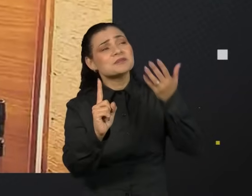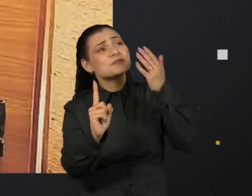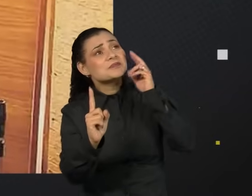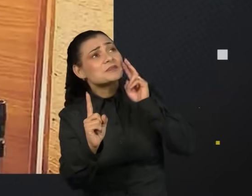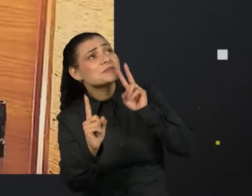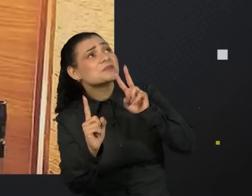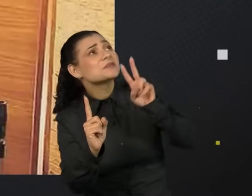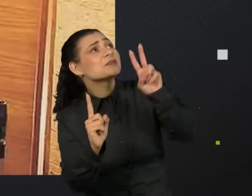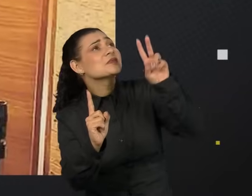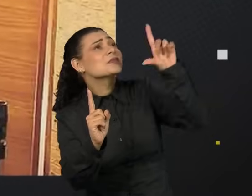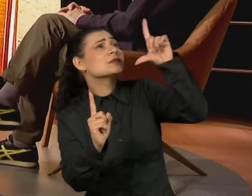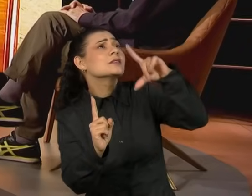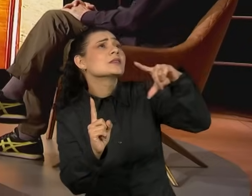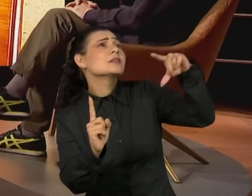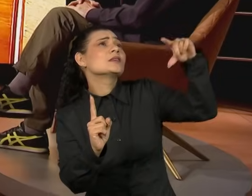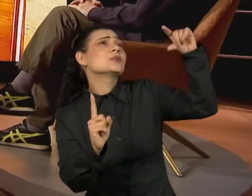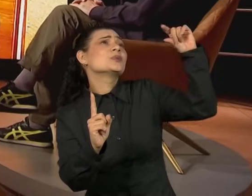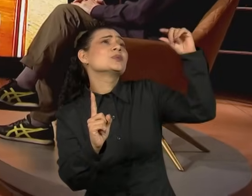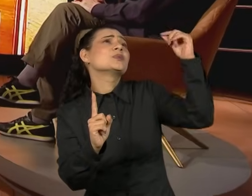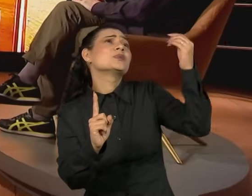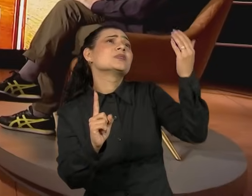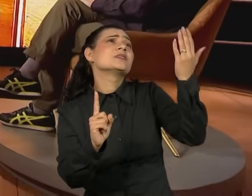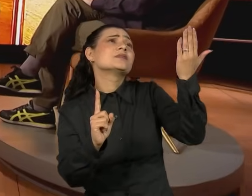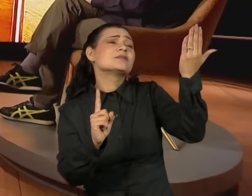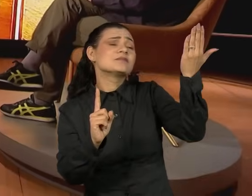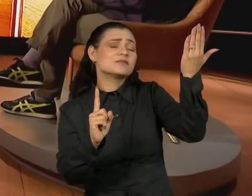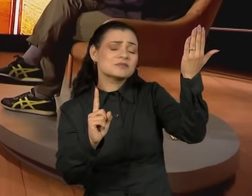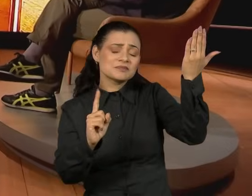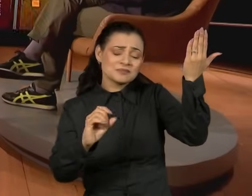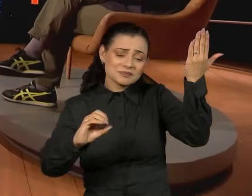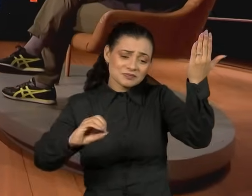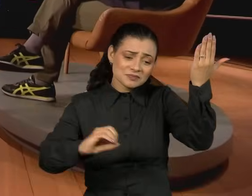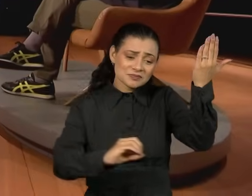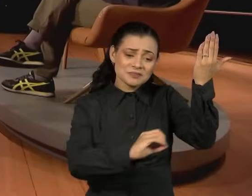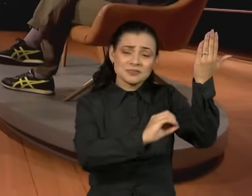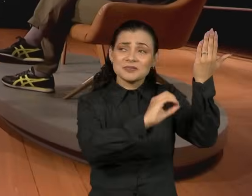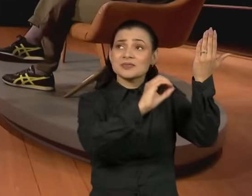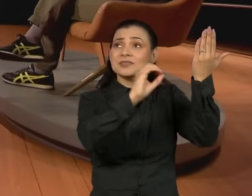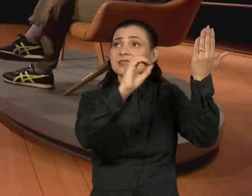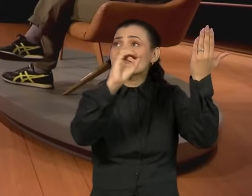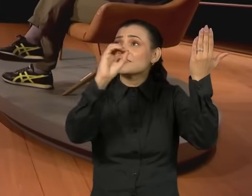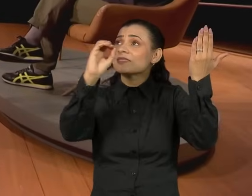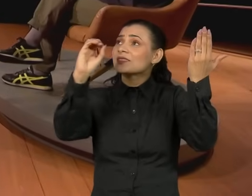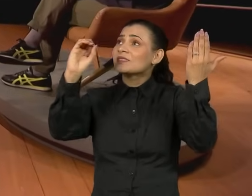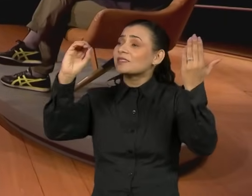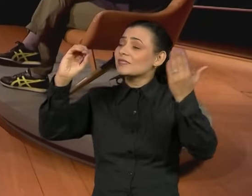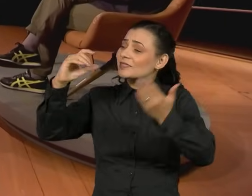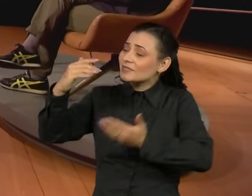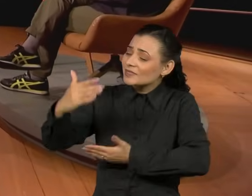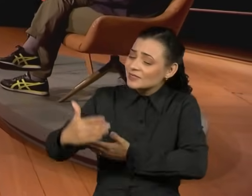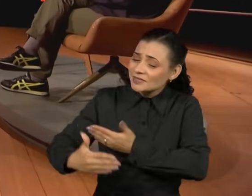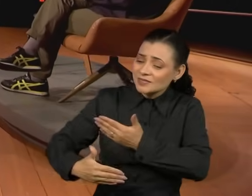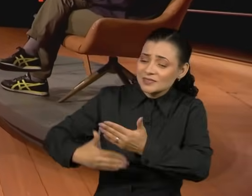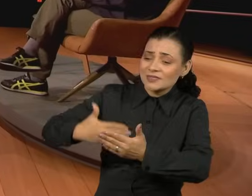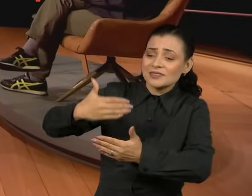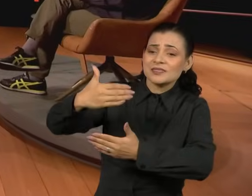uma lagoa, amanhã é uma espada.